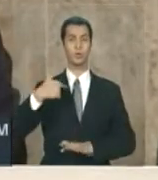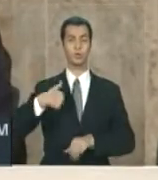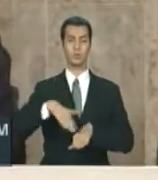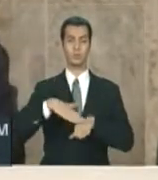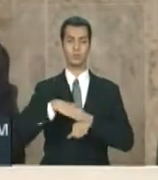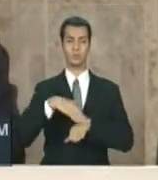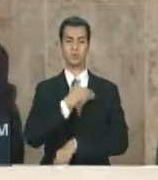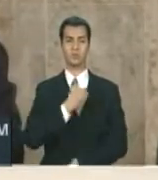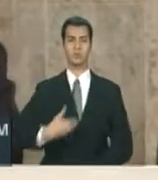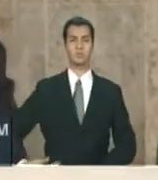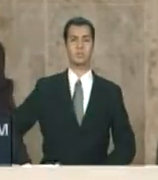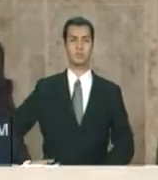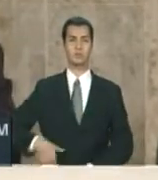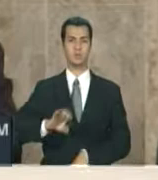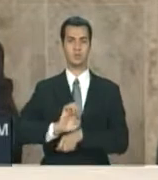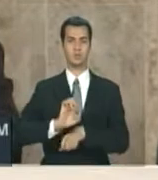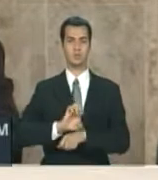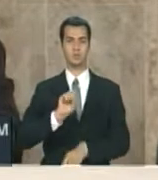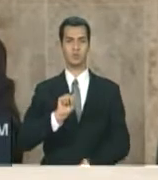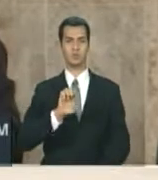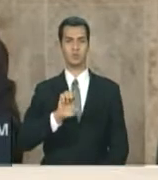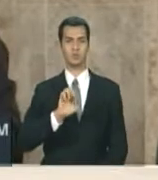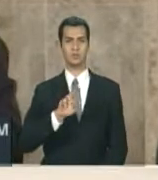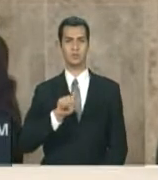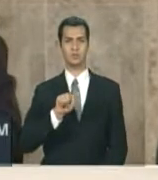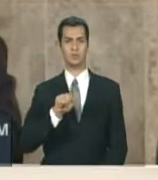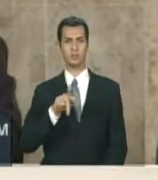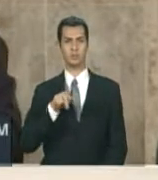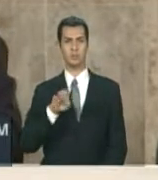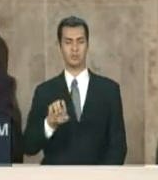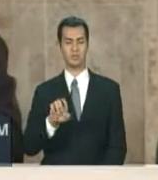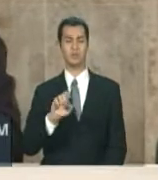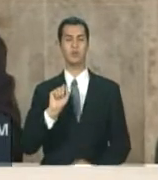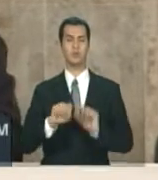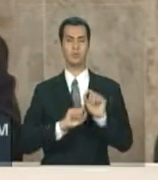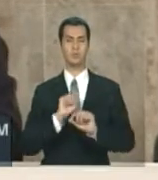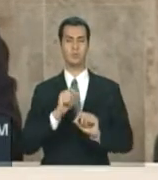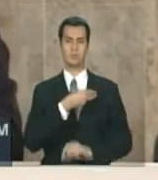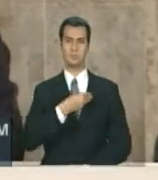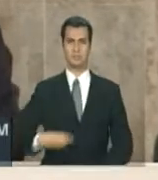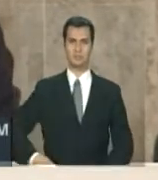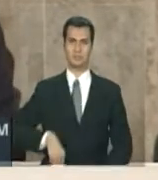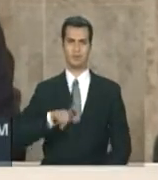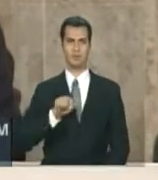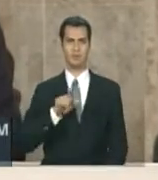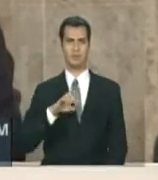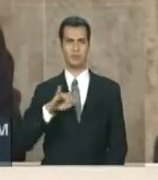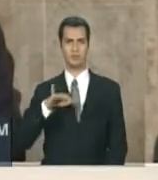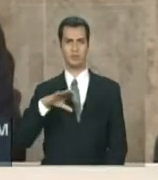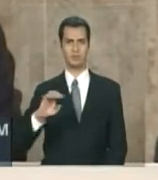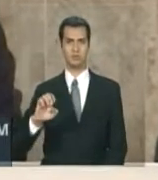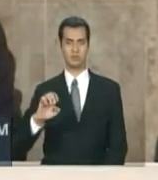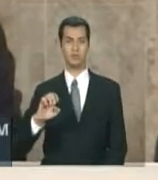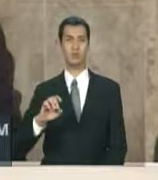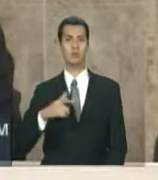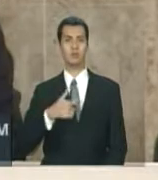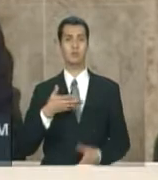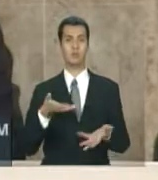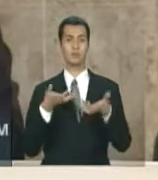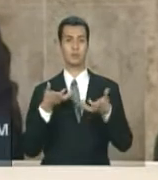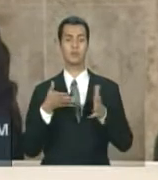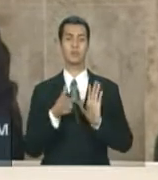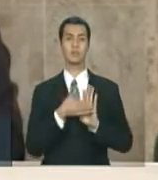que ficou de encaminhar com a maior rapidez possível as necessidades do campo da defesa